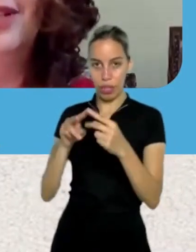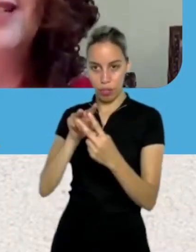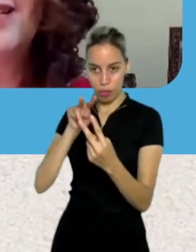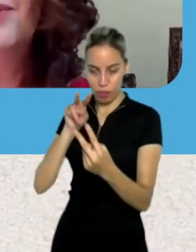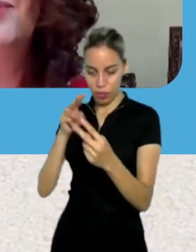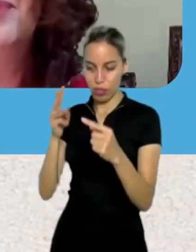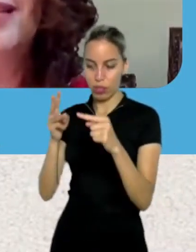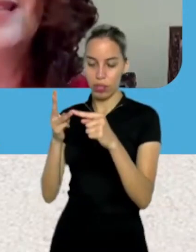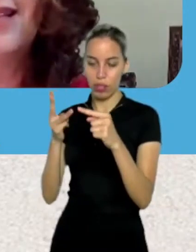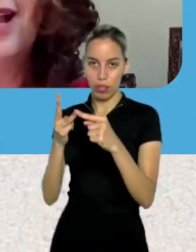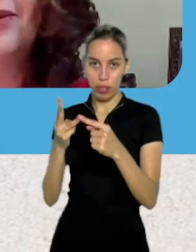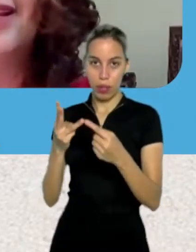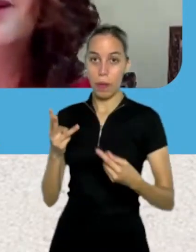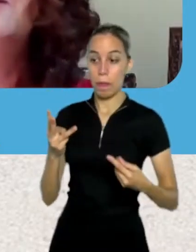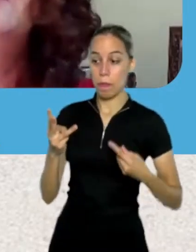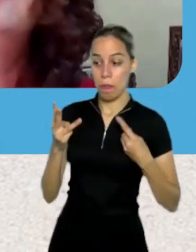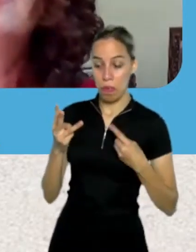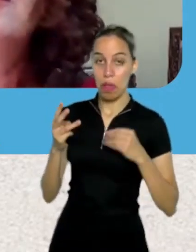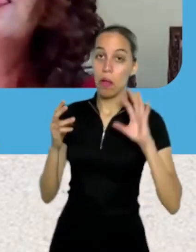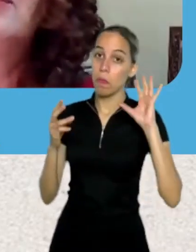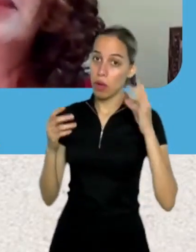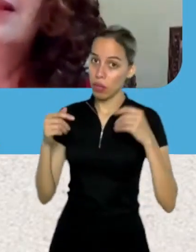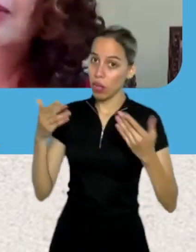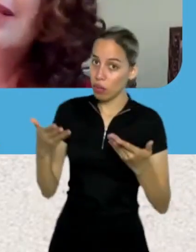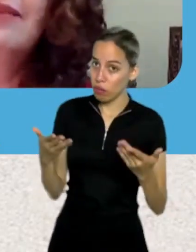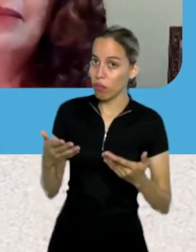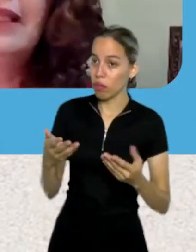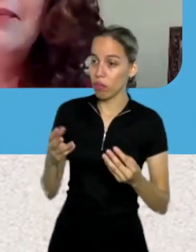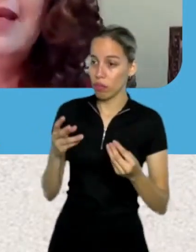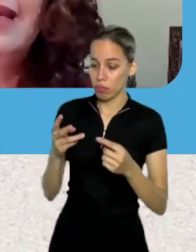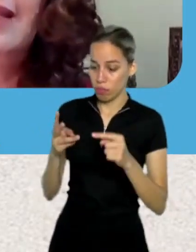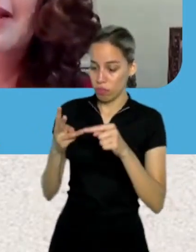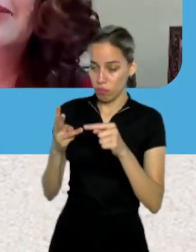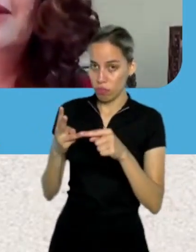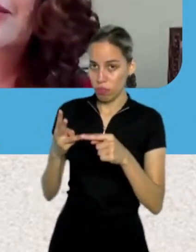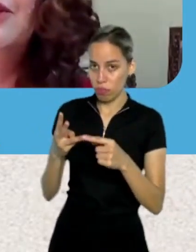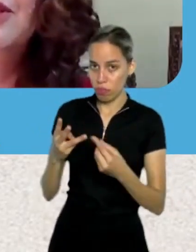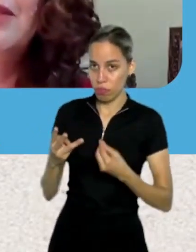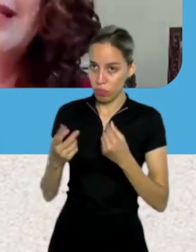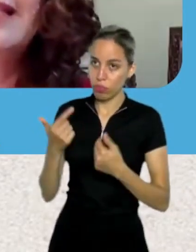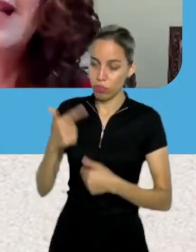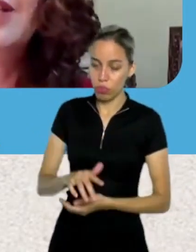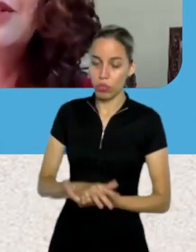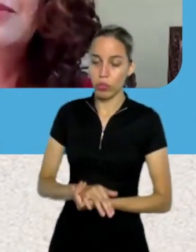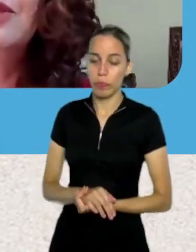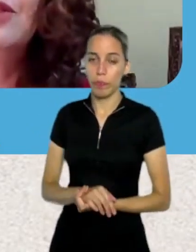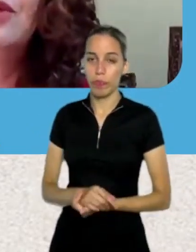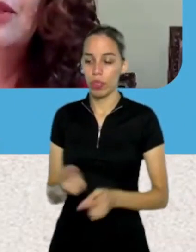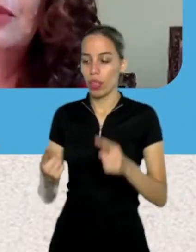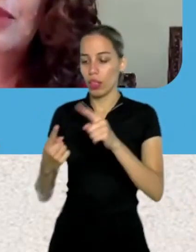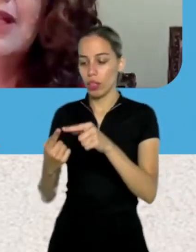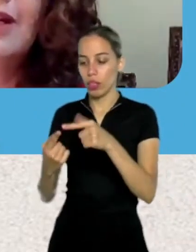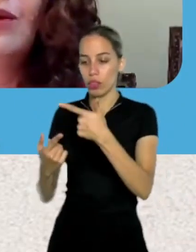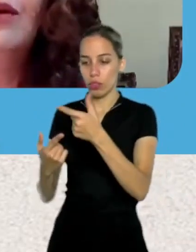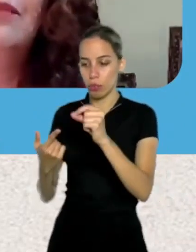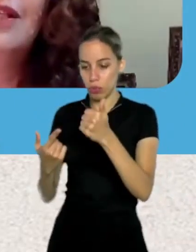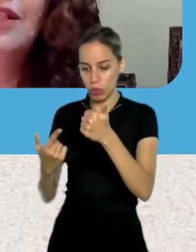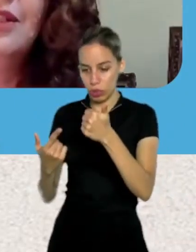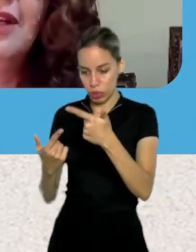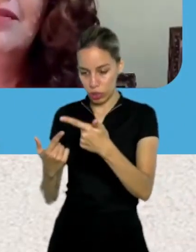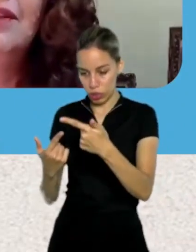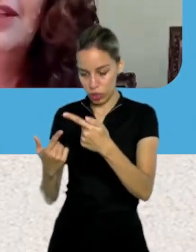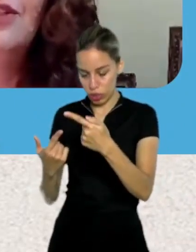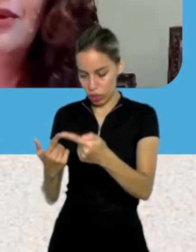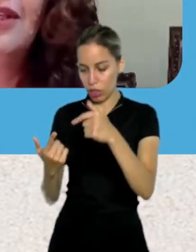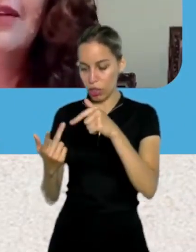uma outra edição presencial, né? Porque depois teve a pandemia e tal. Então, foi 2017, 2018, 2019 que a